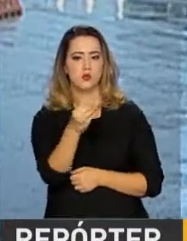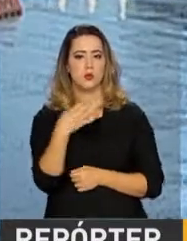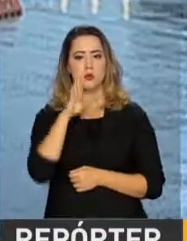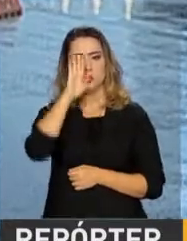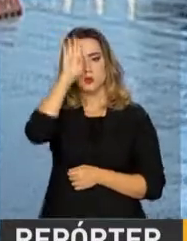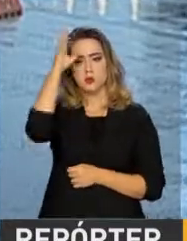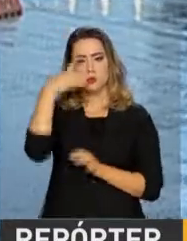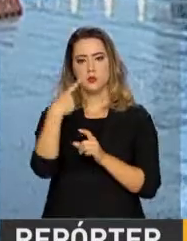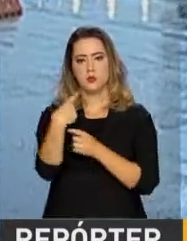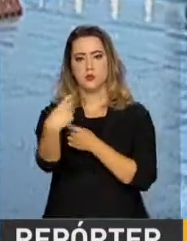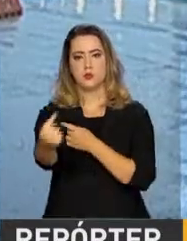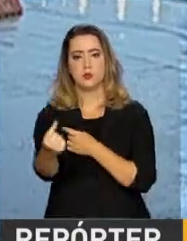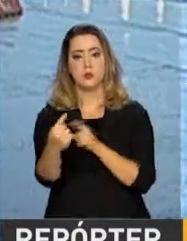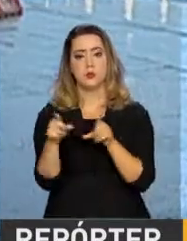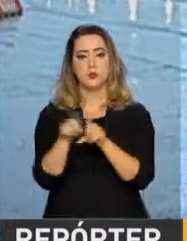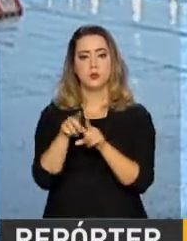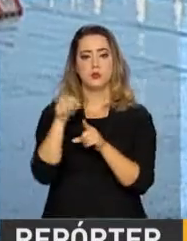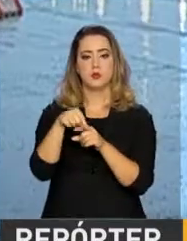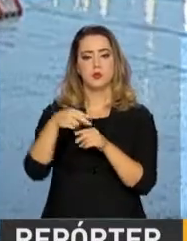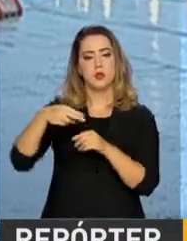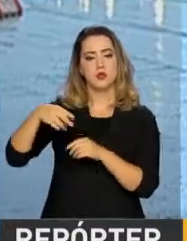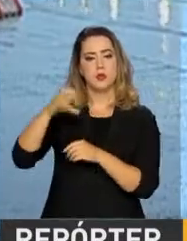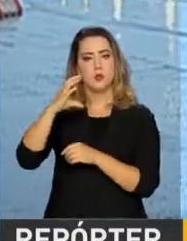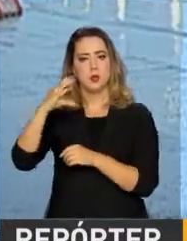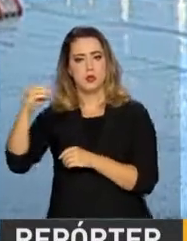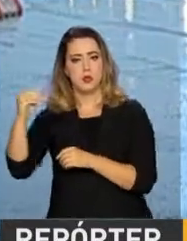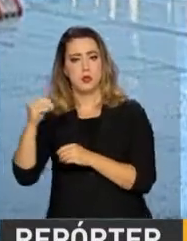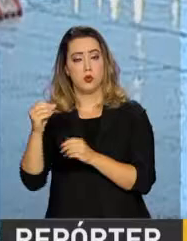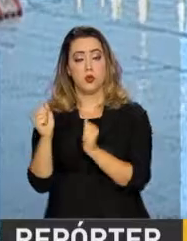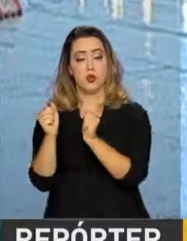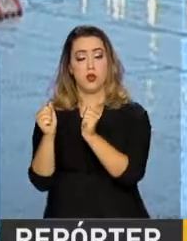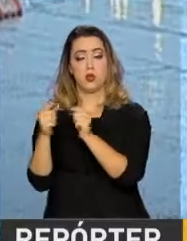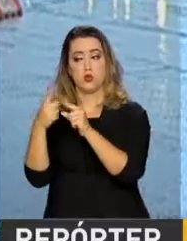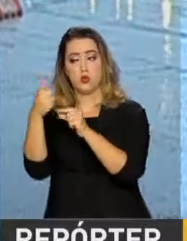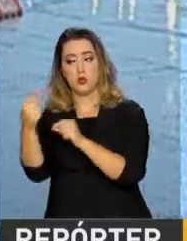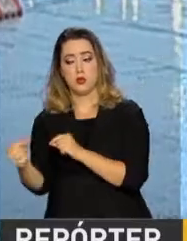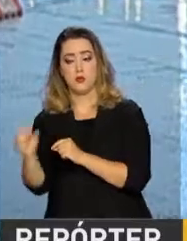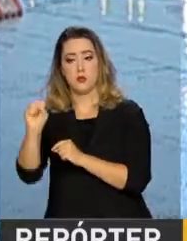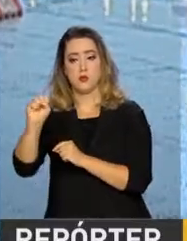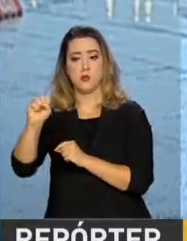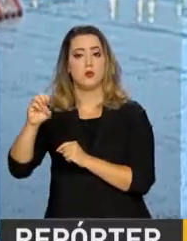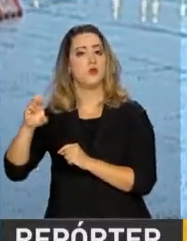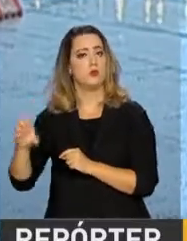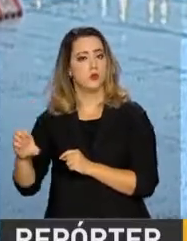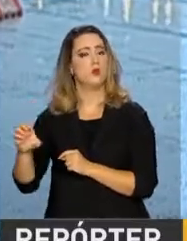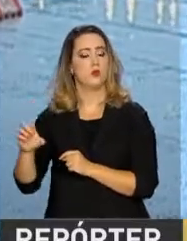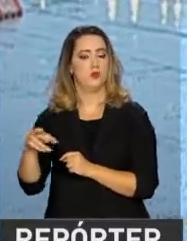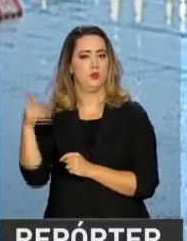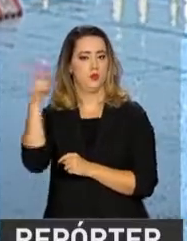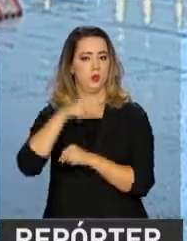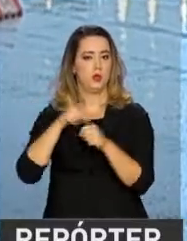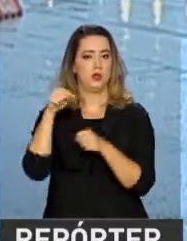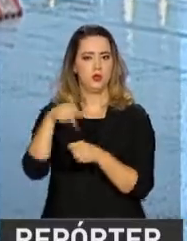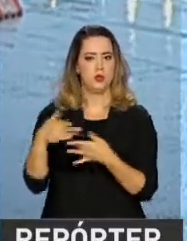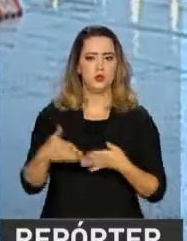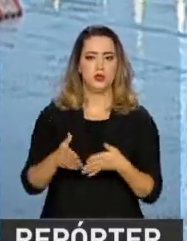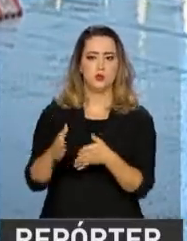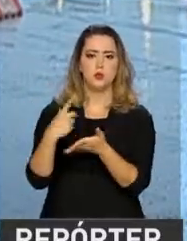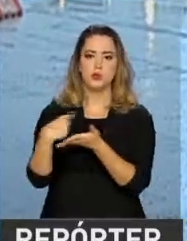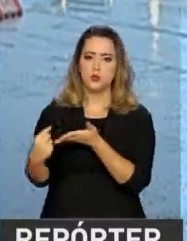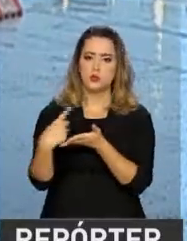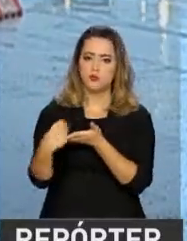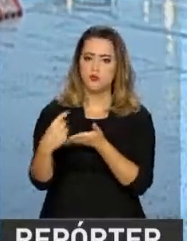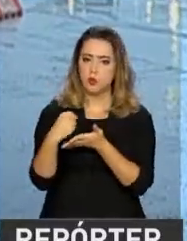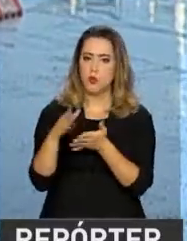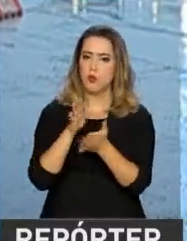rodovias que ligam o centro oeste ao sudeste do país e como é possível observar aqui o movimento já é intenso e com a pista